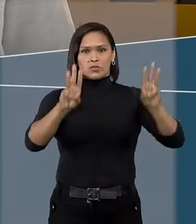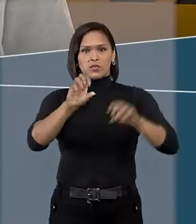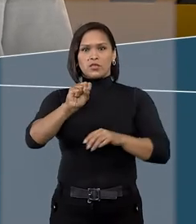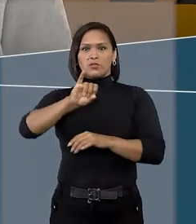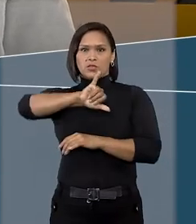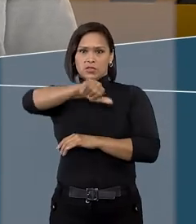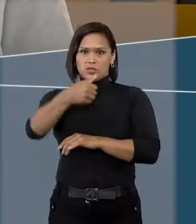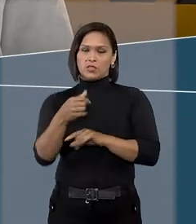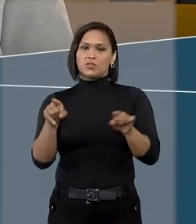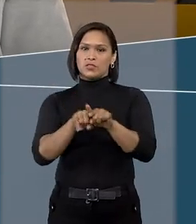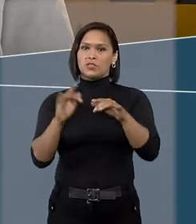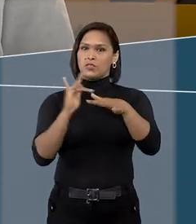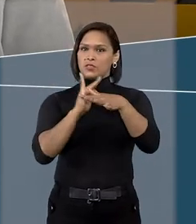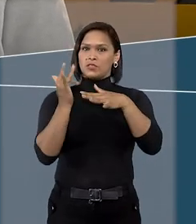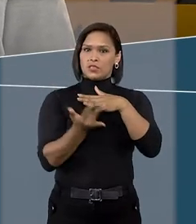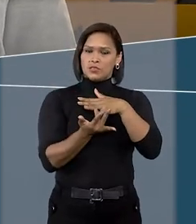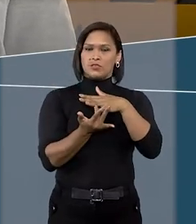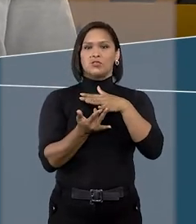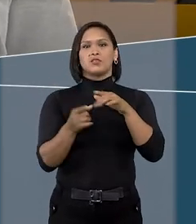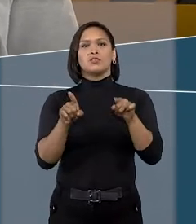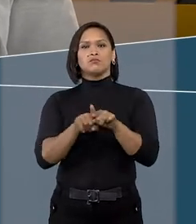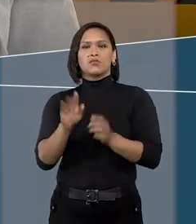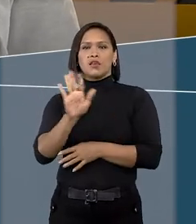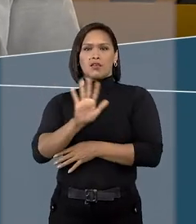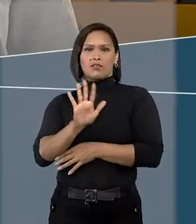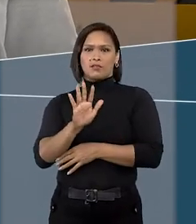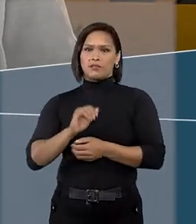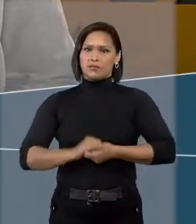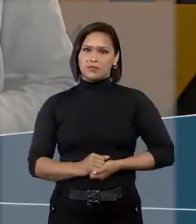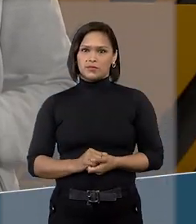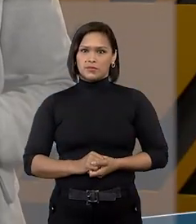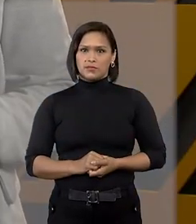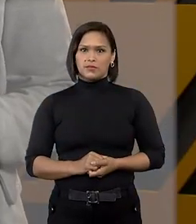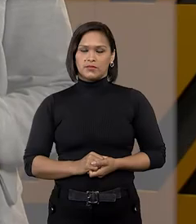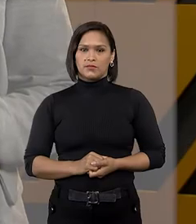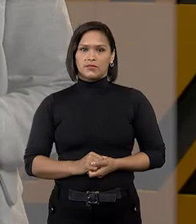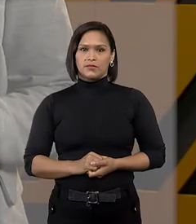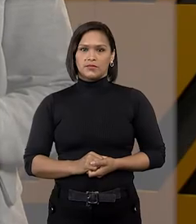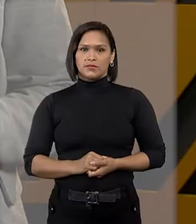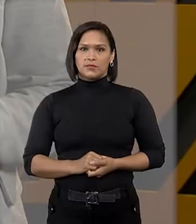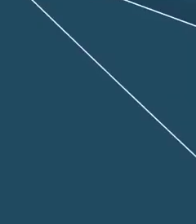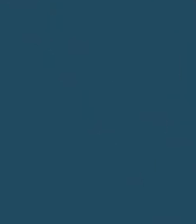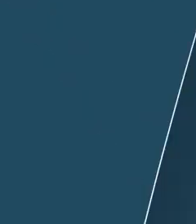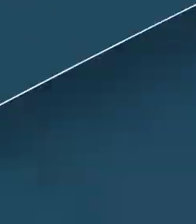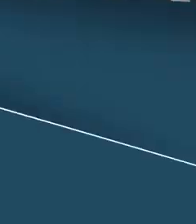notícias no site do STJ e nas nossas redes sociais. Até a próxima!